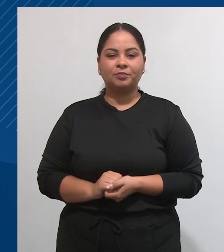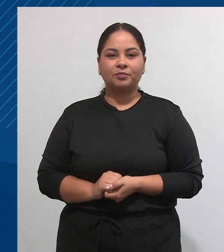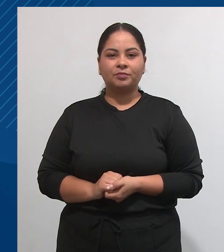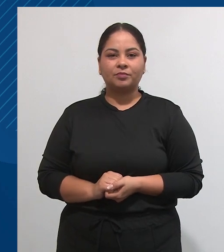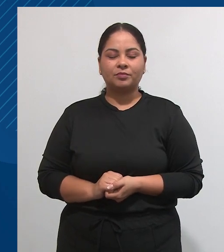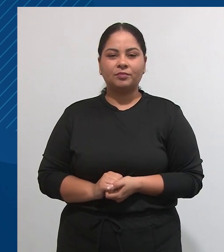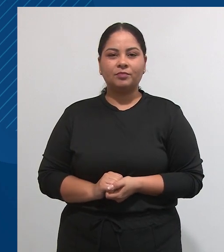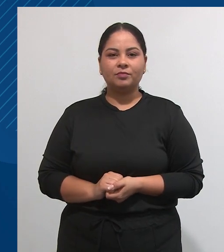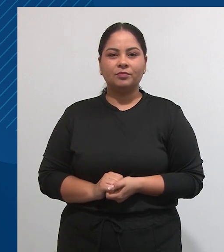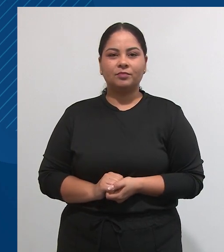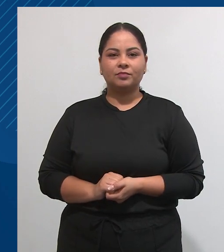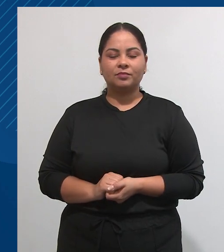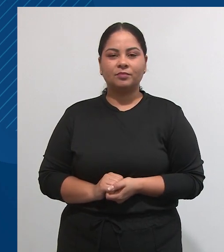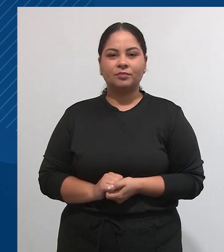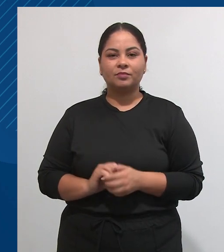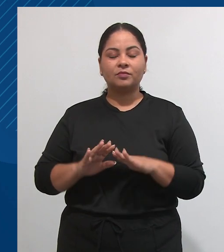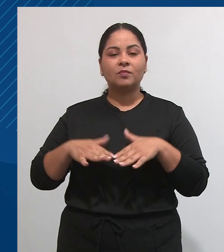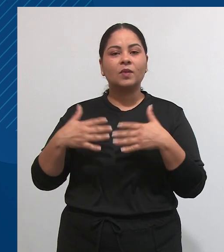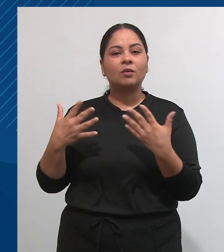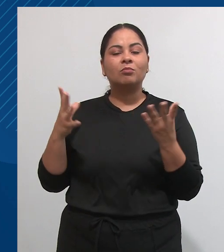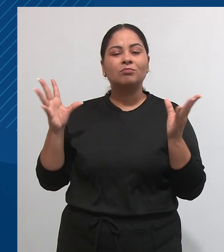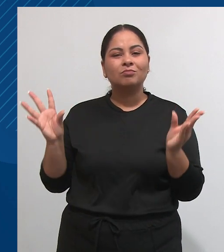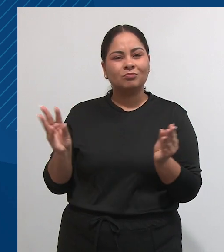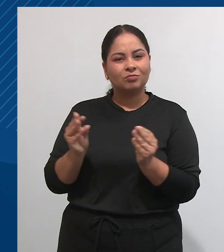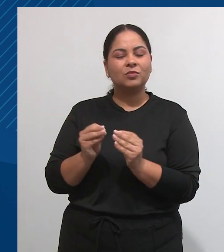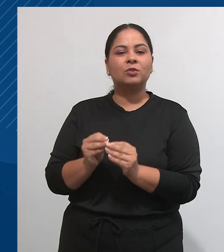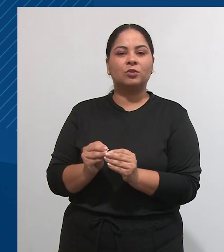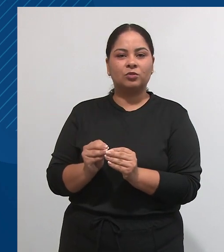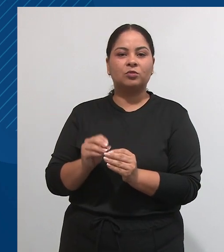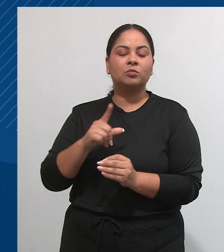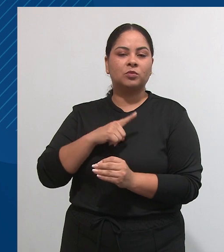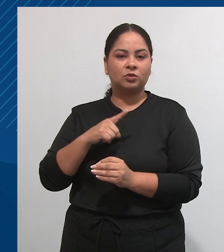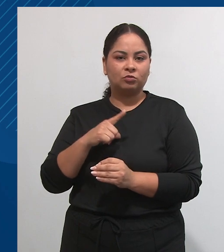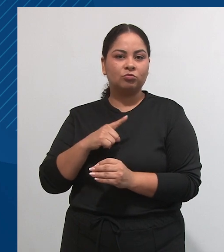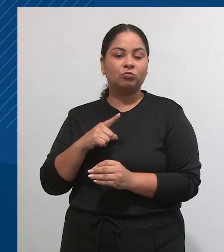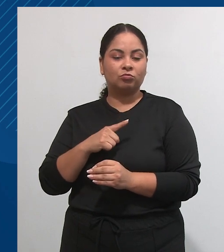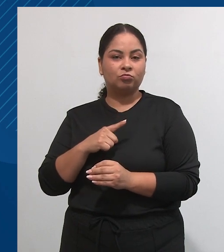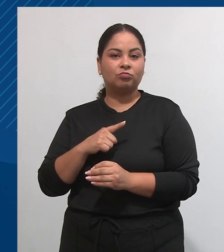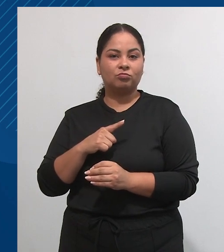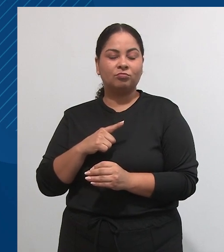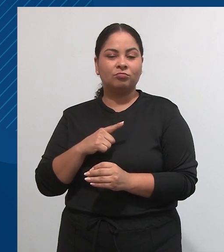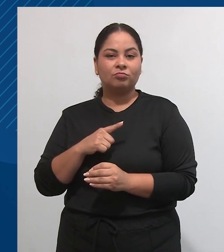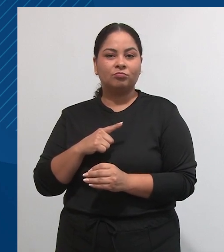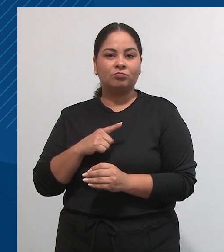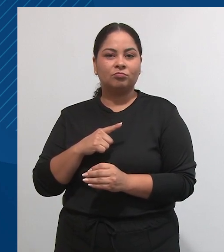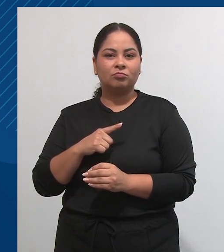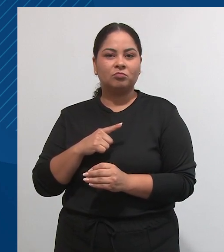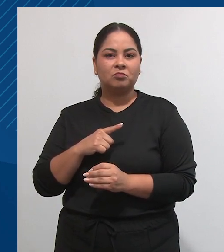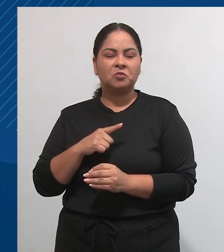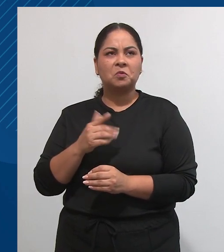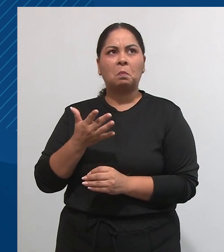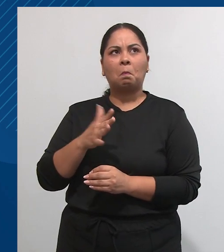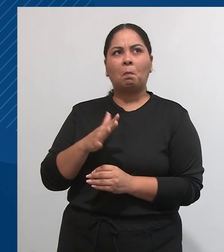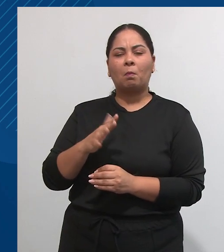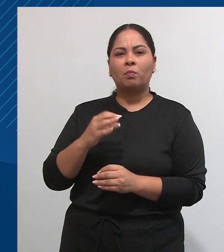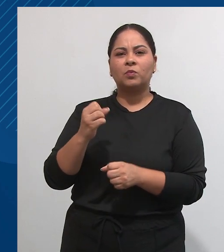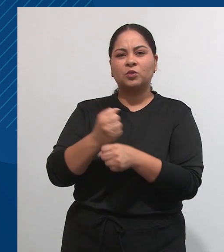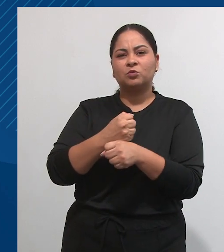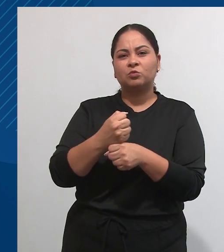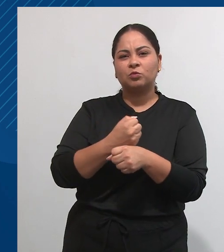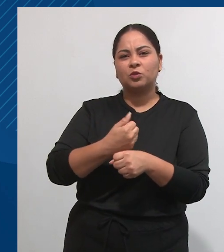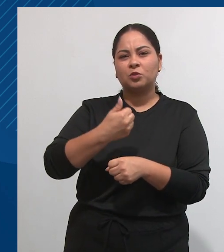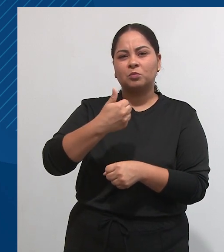enquanto povo. Então, resumidamente, nós temos aí, até o final da década